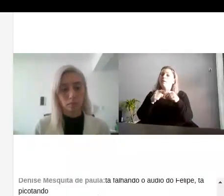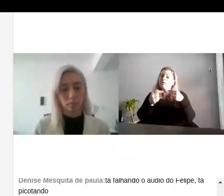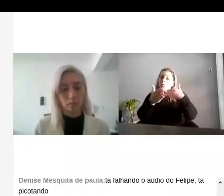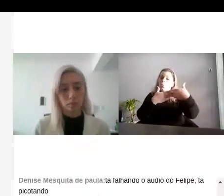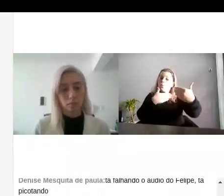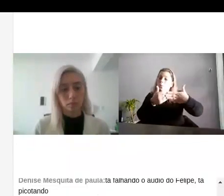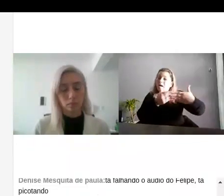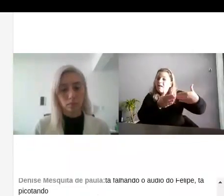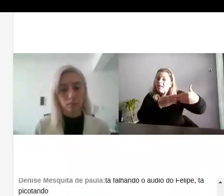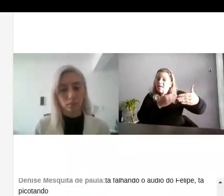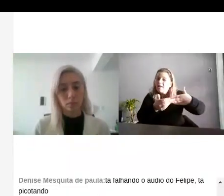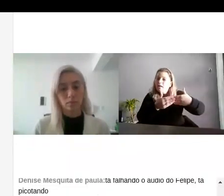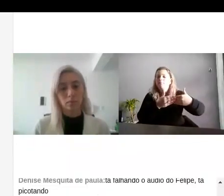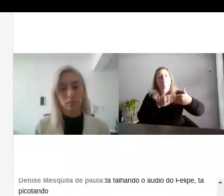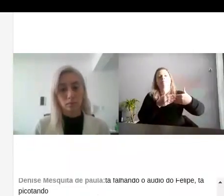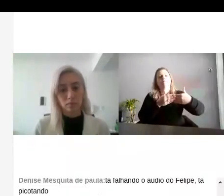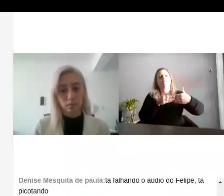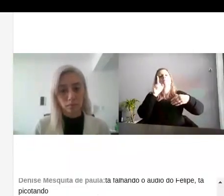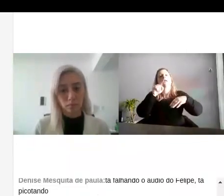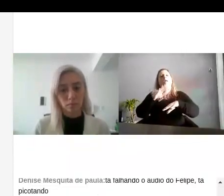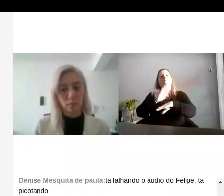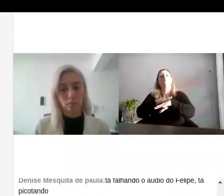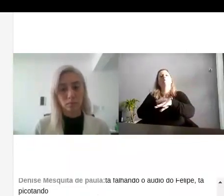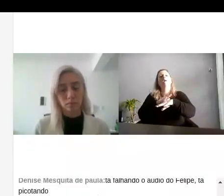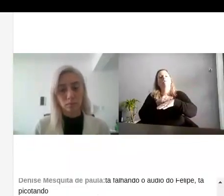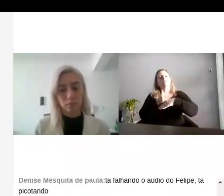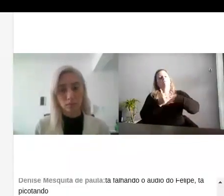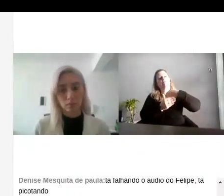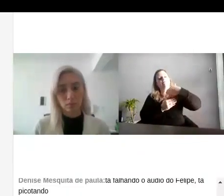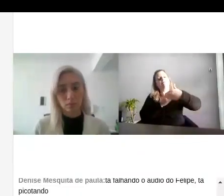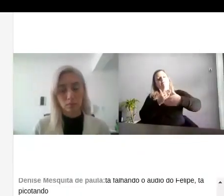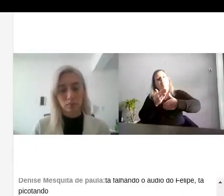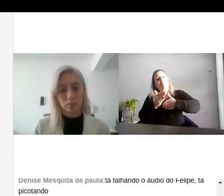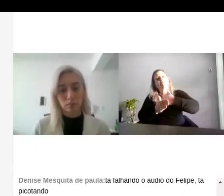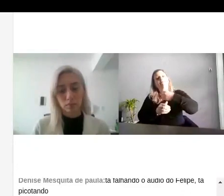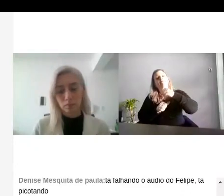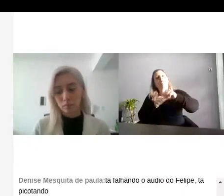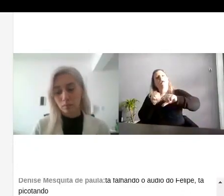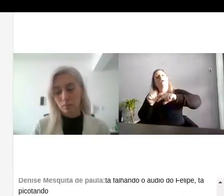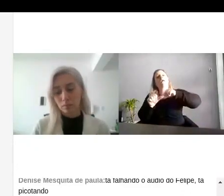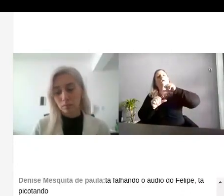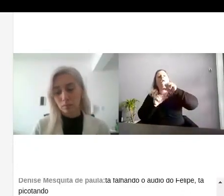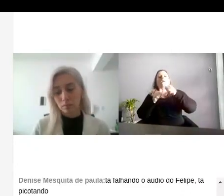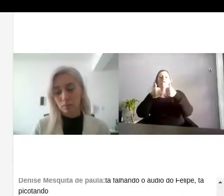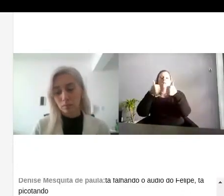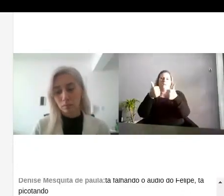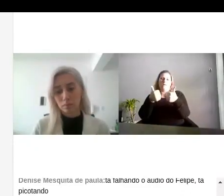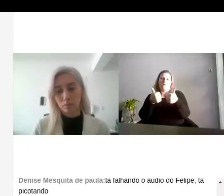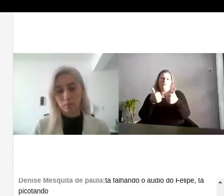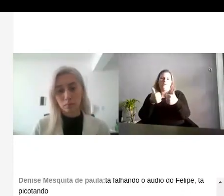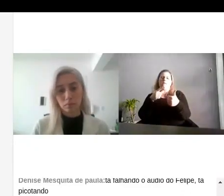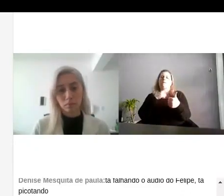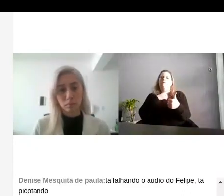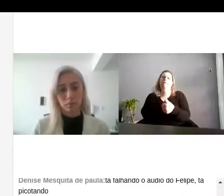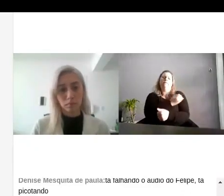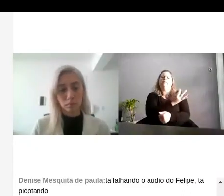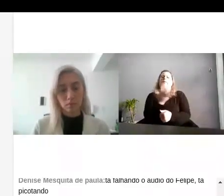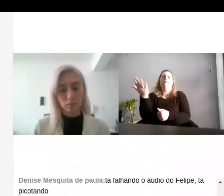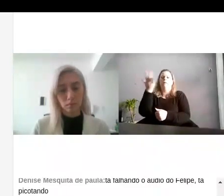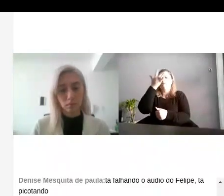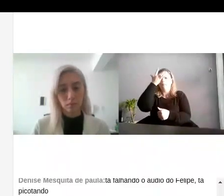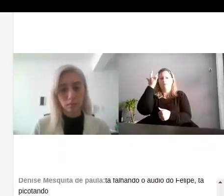de transição. Eu acho que nós temos inúmeras pessoas com deficiência com capacidade para